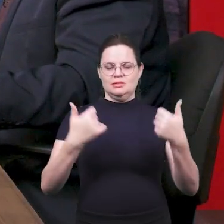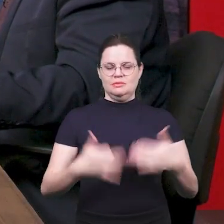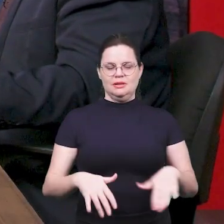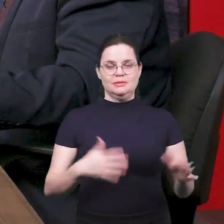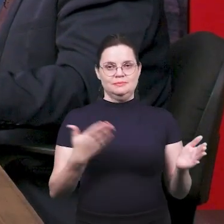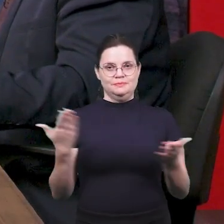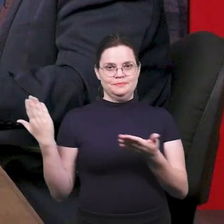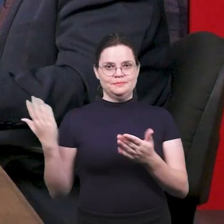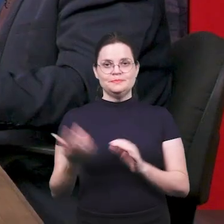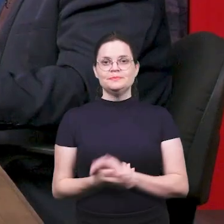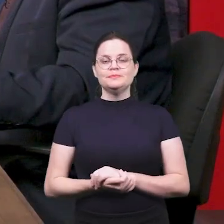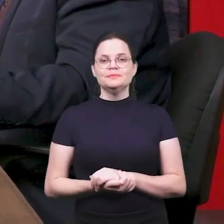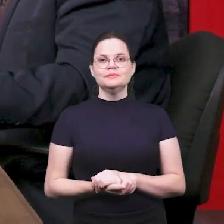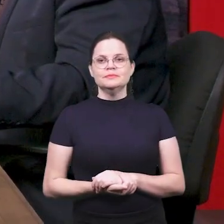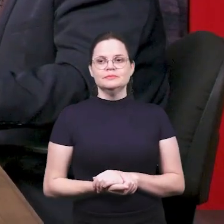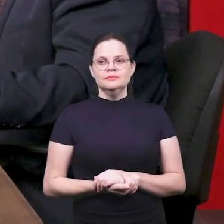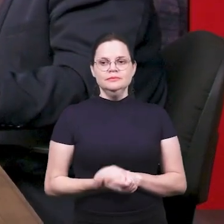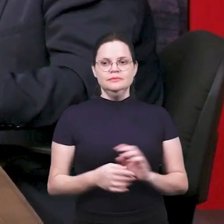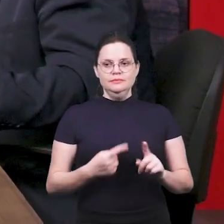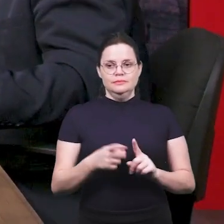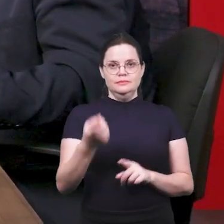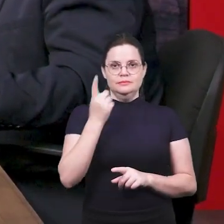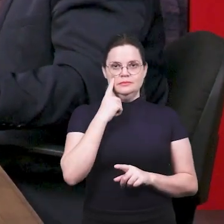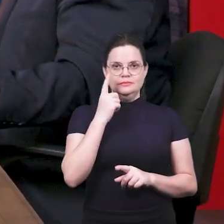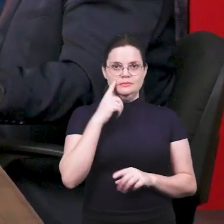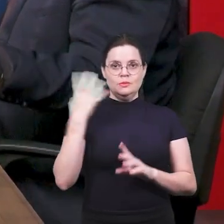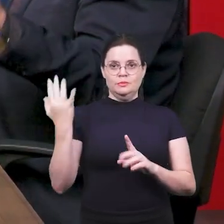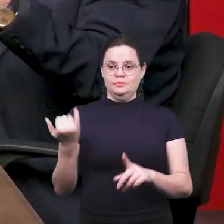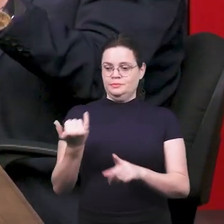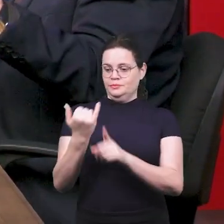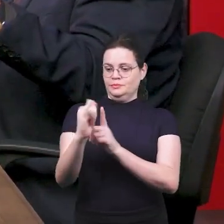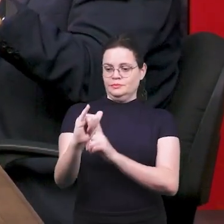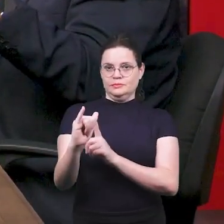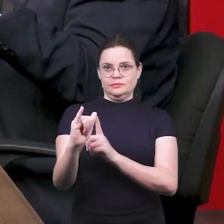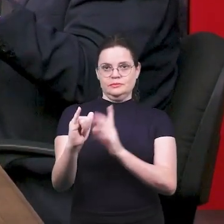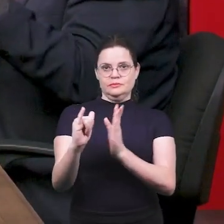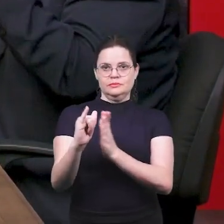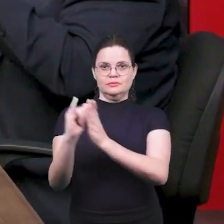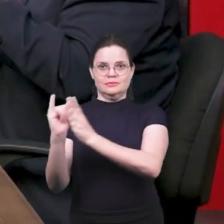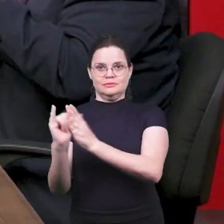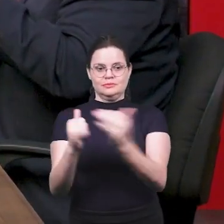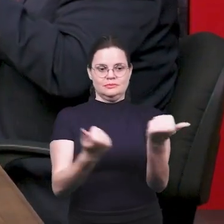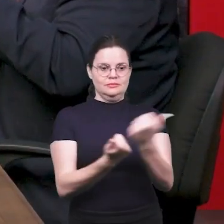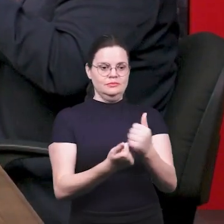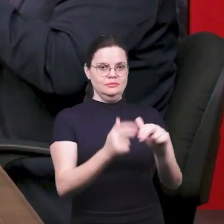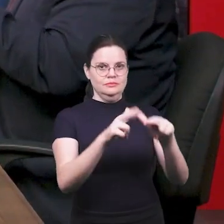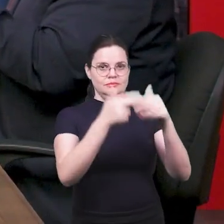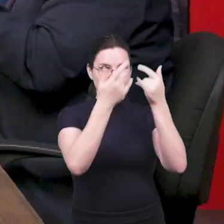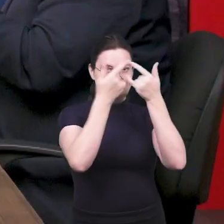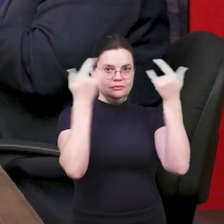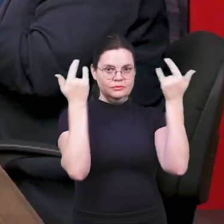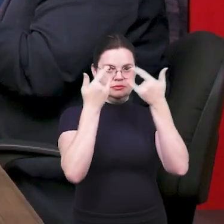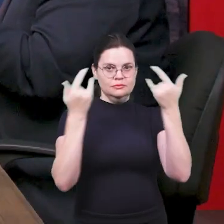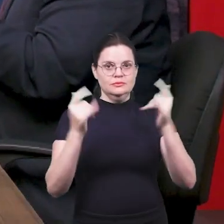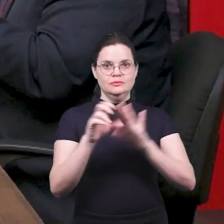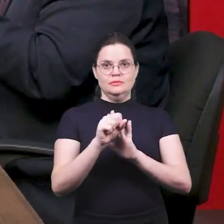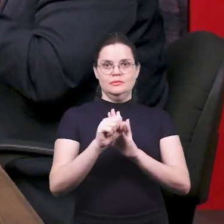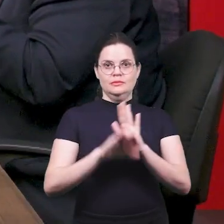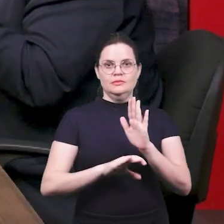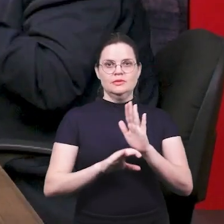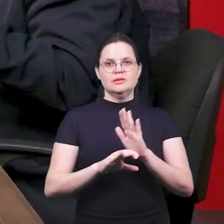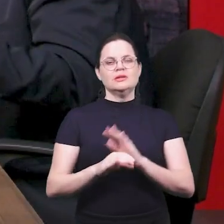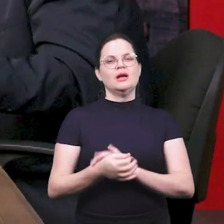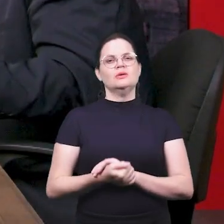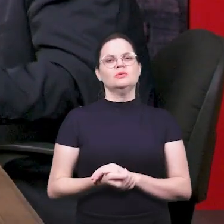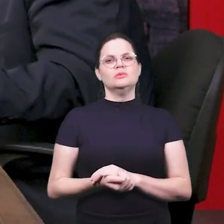sair depois com o tempo aí, né? Sim. Agora, a gente vê que ia substituindo o profético por coisas materiais.